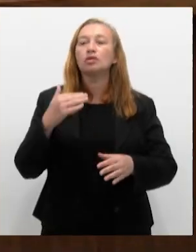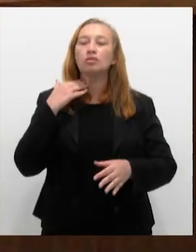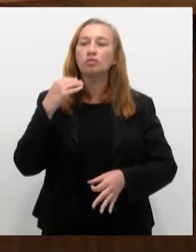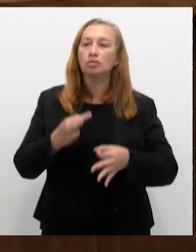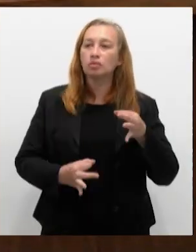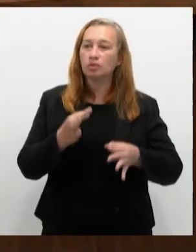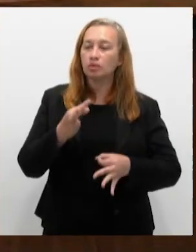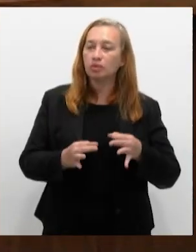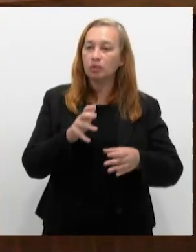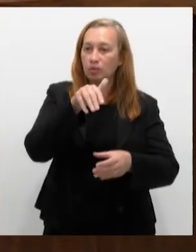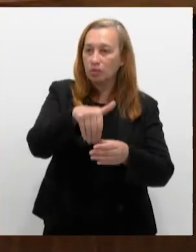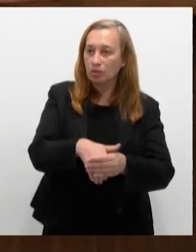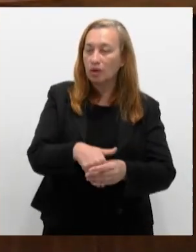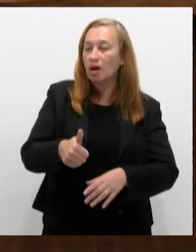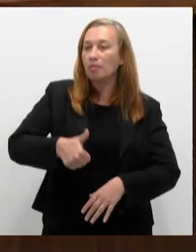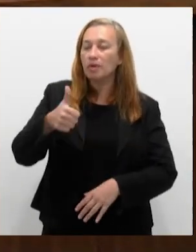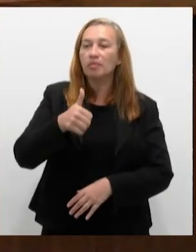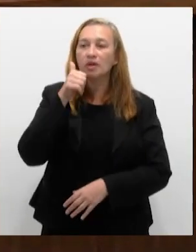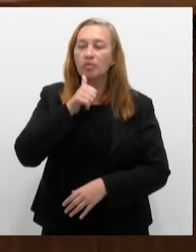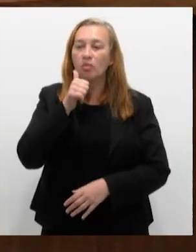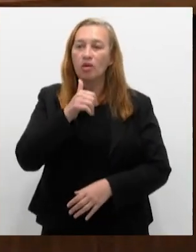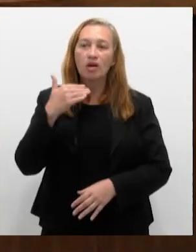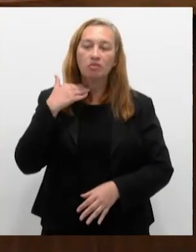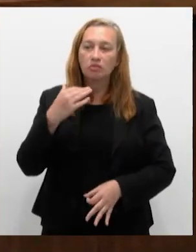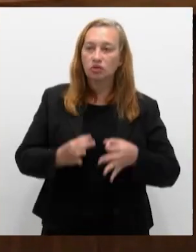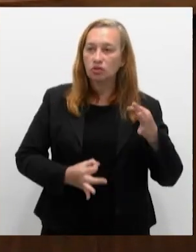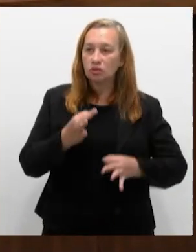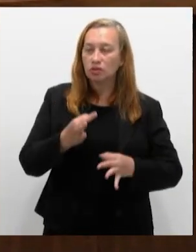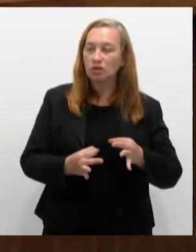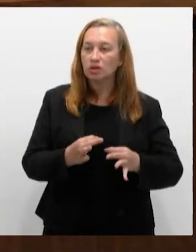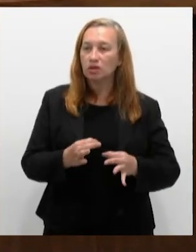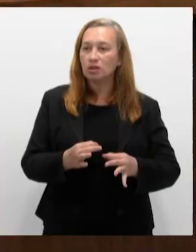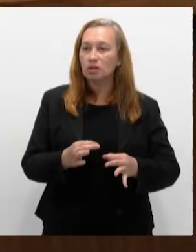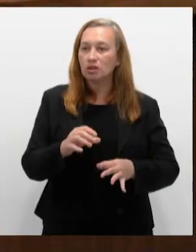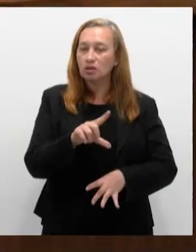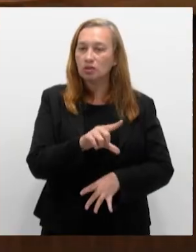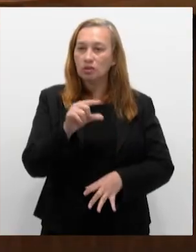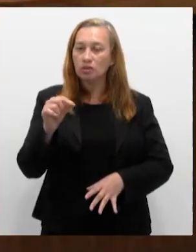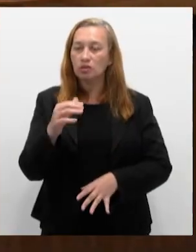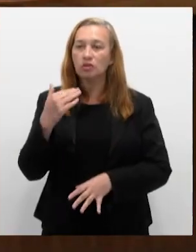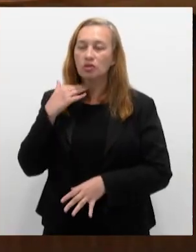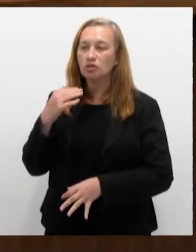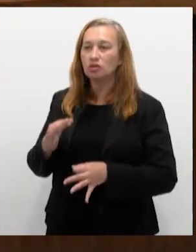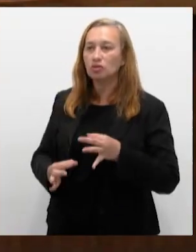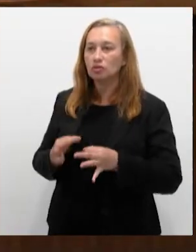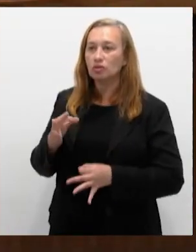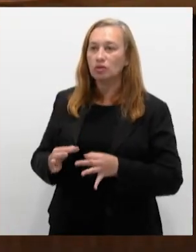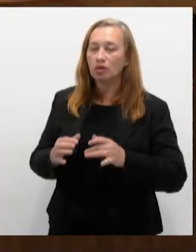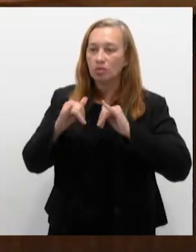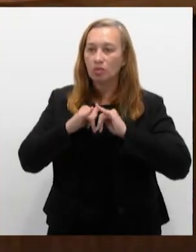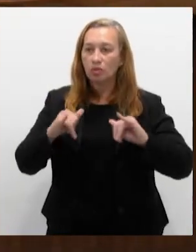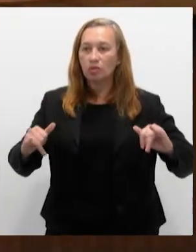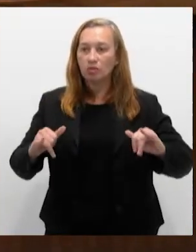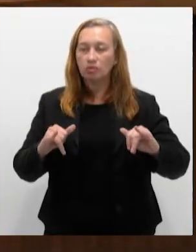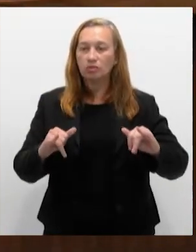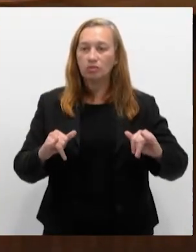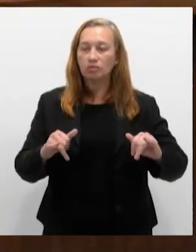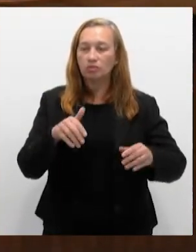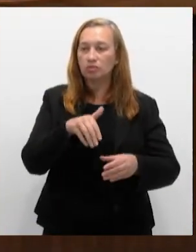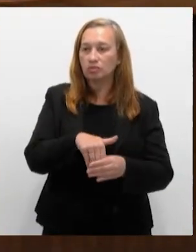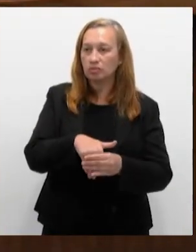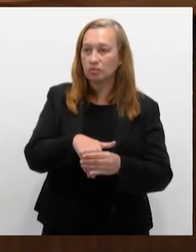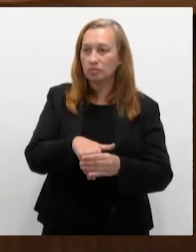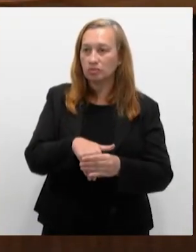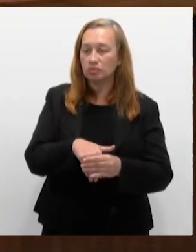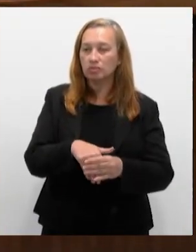dos juristas e a primeira mulher jurista a ser designada juíza da propaganda de eleições presidenciais. Para